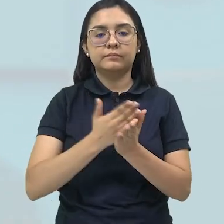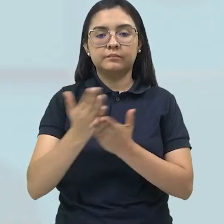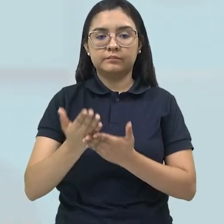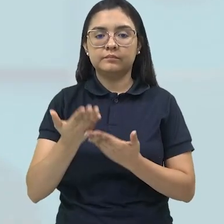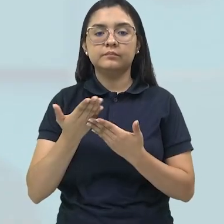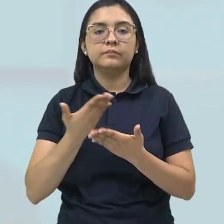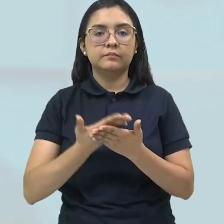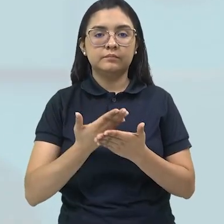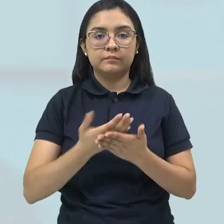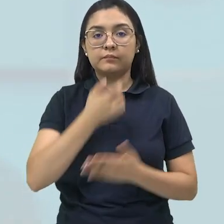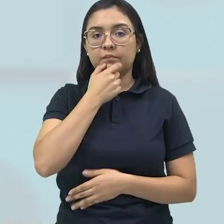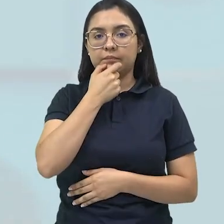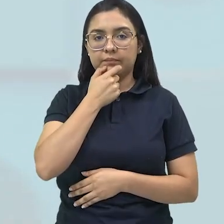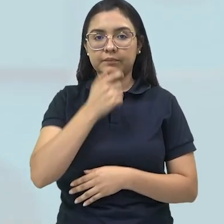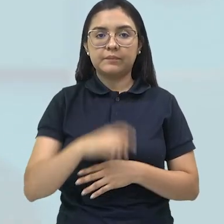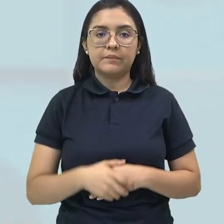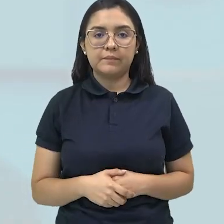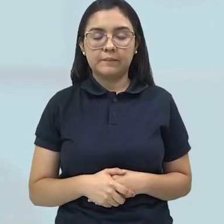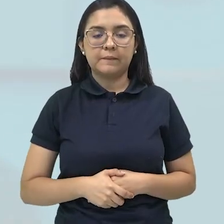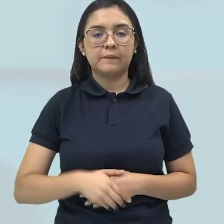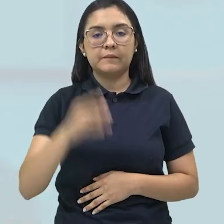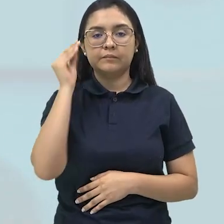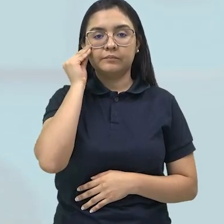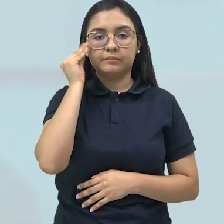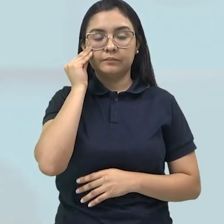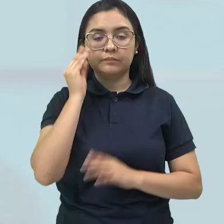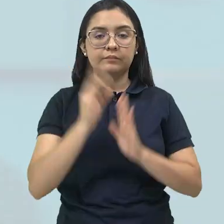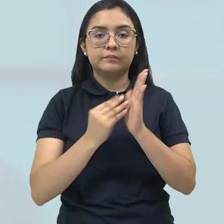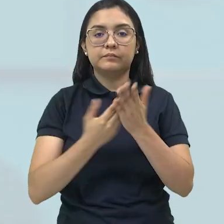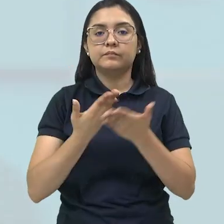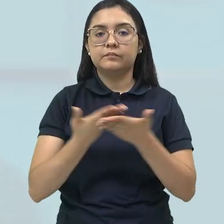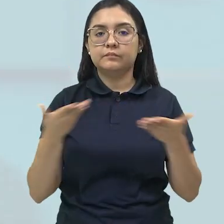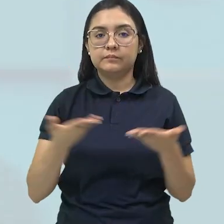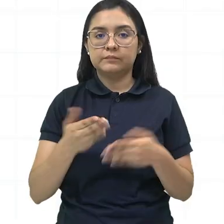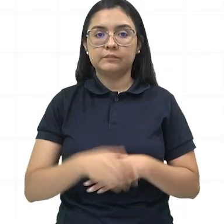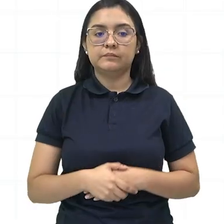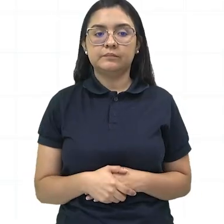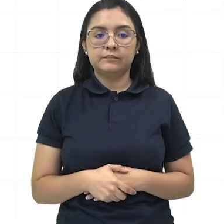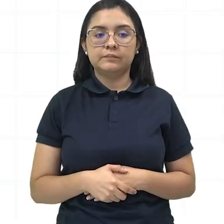início a mais uma English Class. Vamos conferir o nosso conteúdo de hoje.